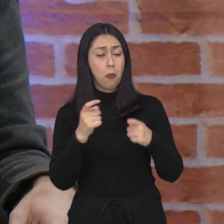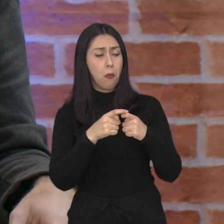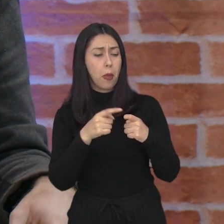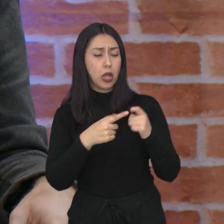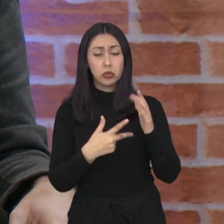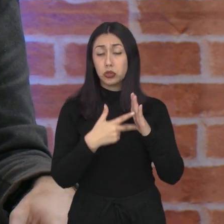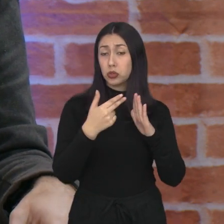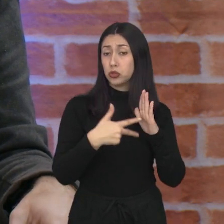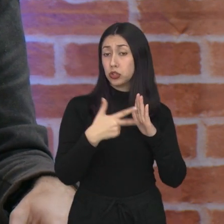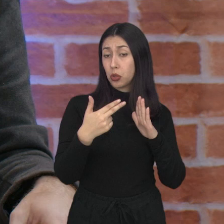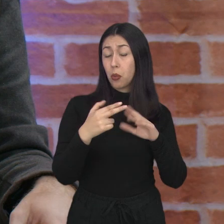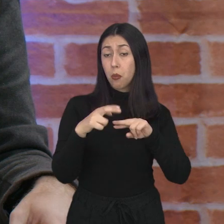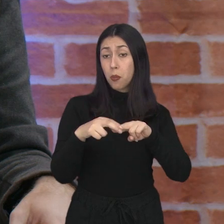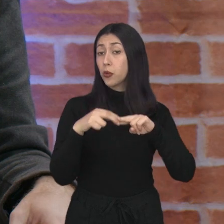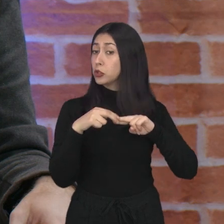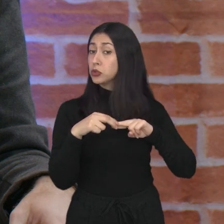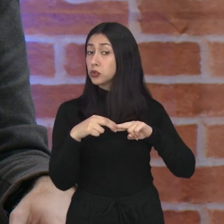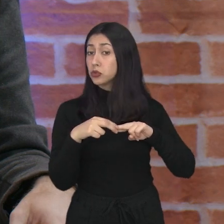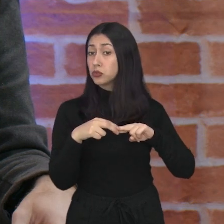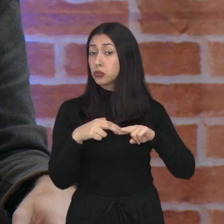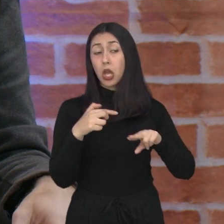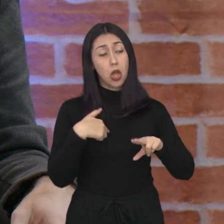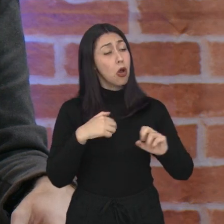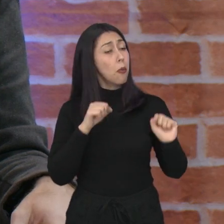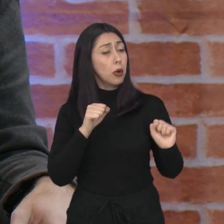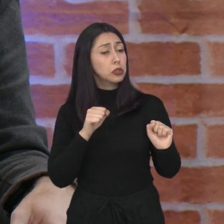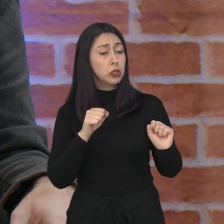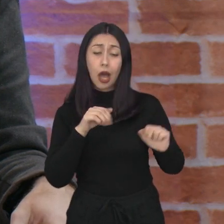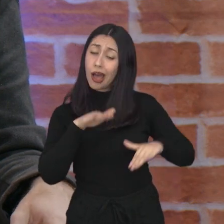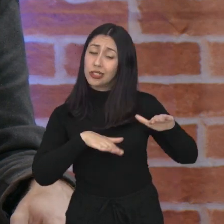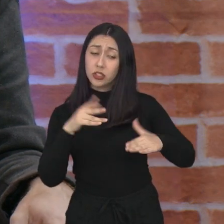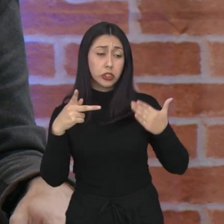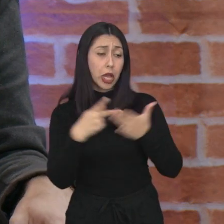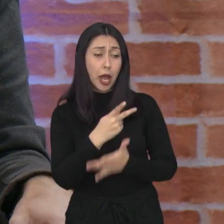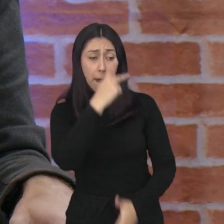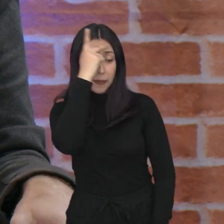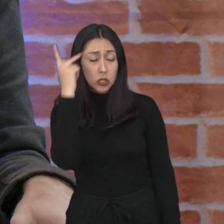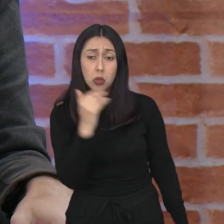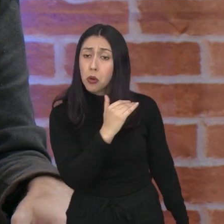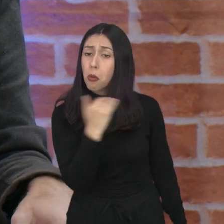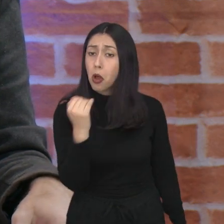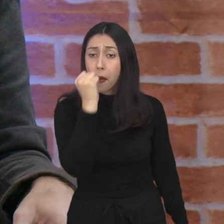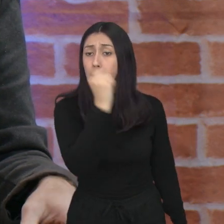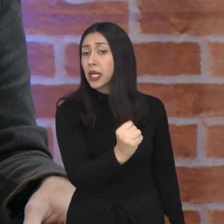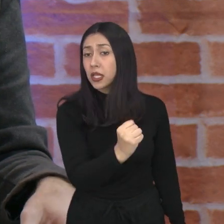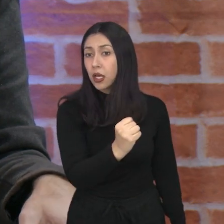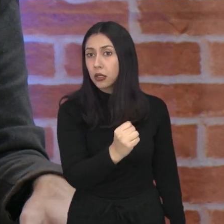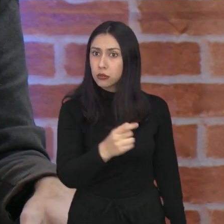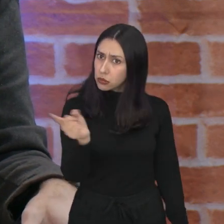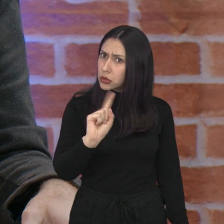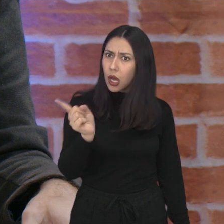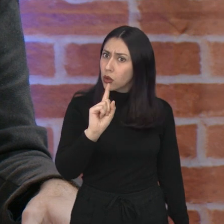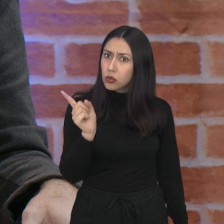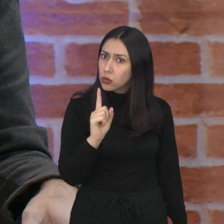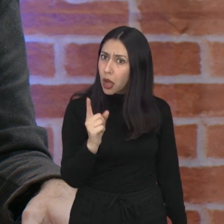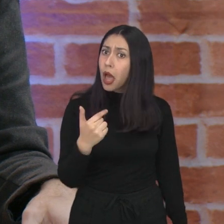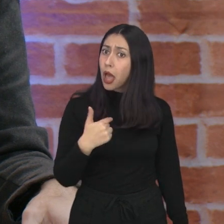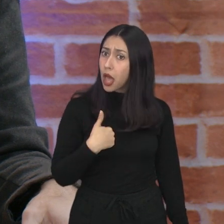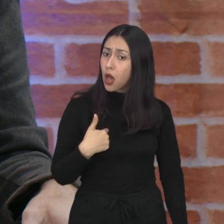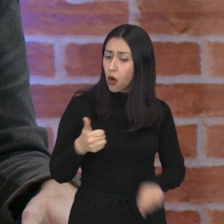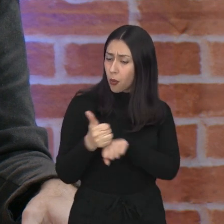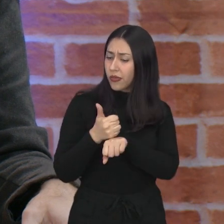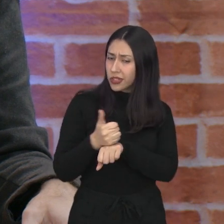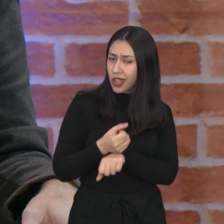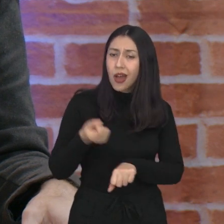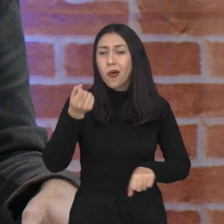cirurgião, portanto, eu posso matar as pessoas de vez em quando, sabe? Não. Eu sou um